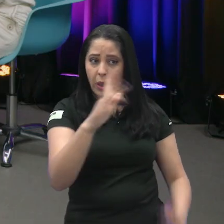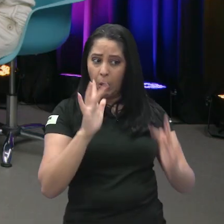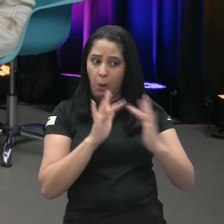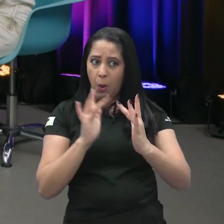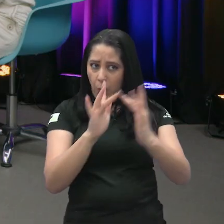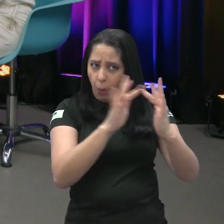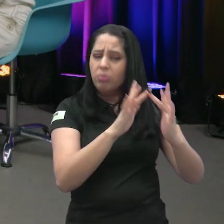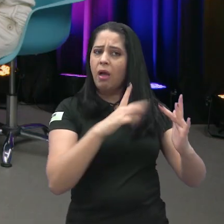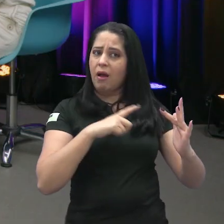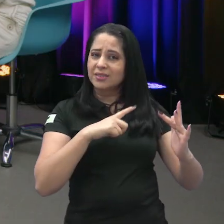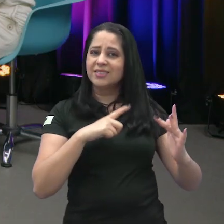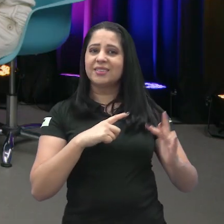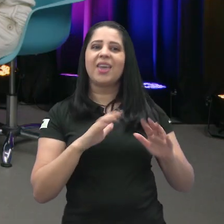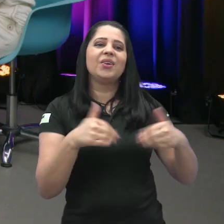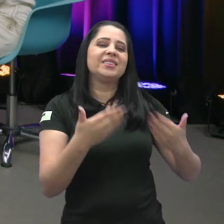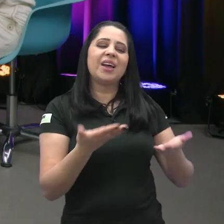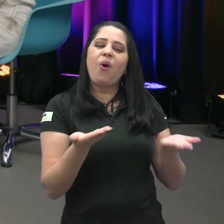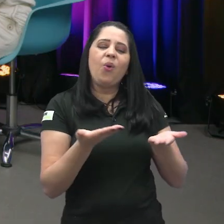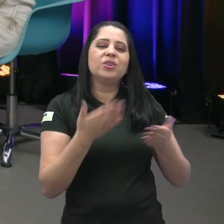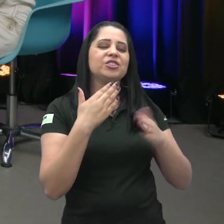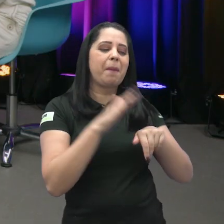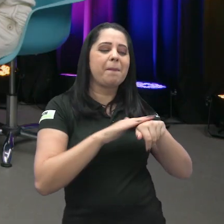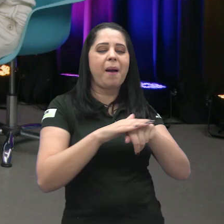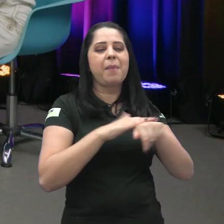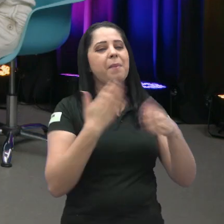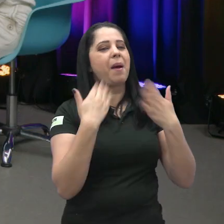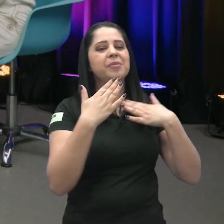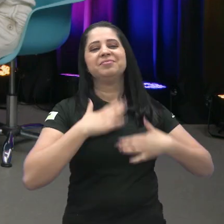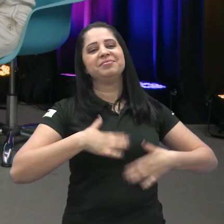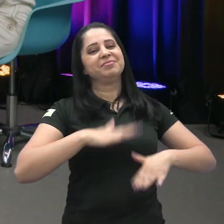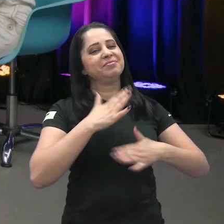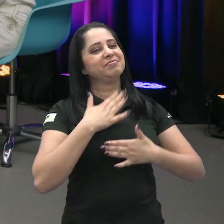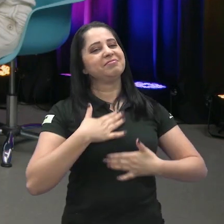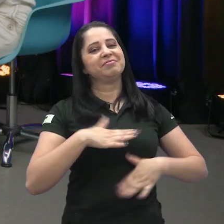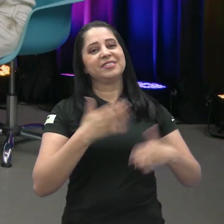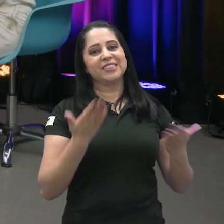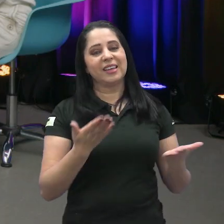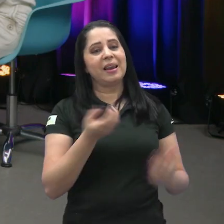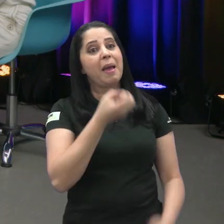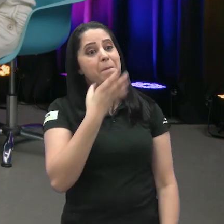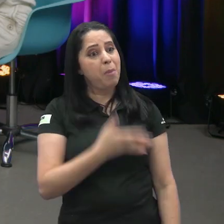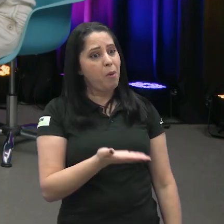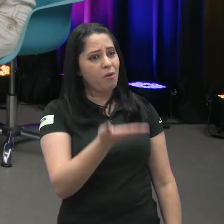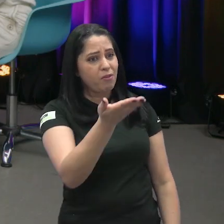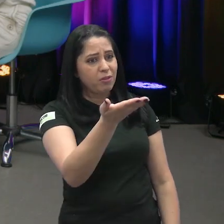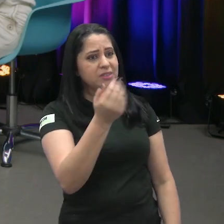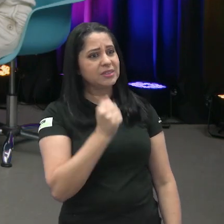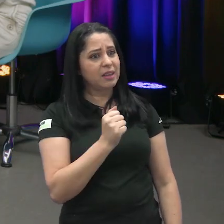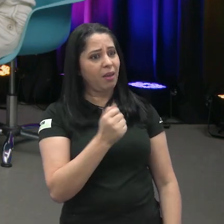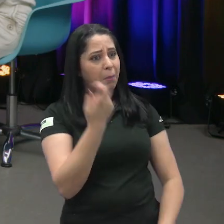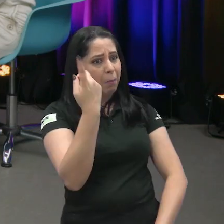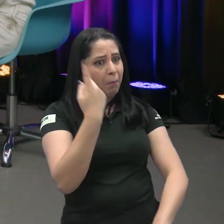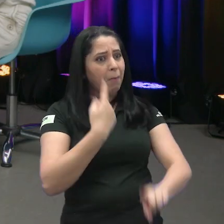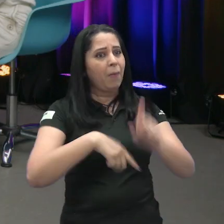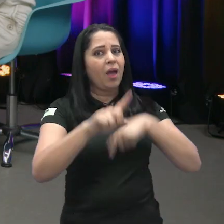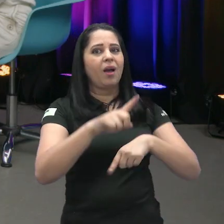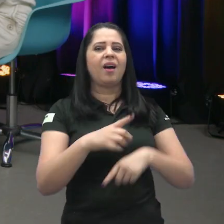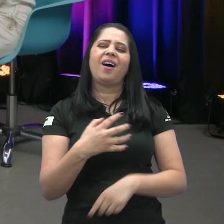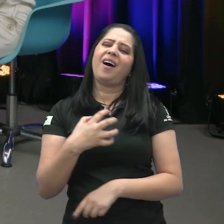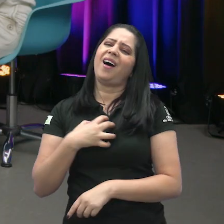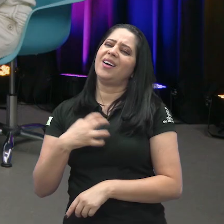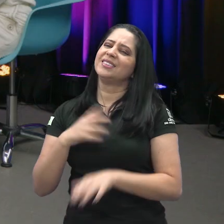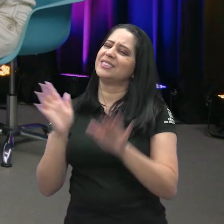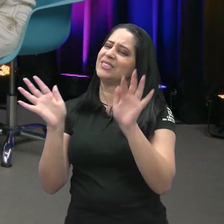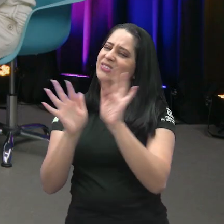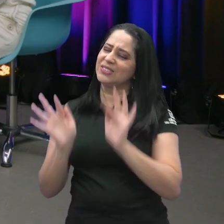também. Então, é uma conversa muito tranquila. É uma conversa sincera. E é muito bacana ver o crescimento das pessoas, viu?